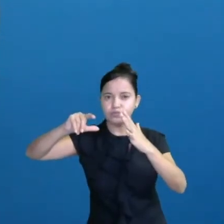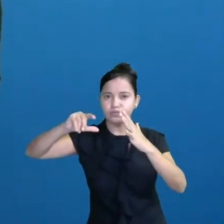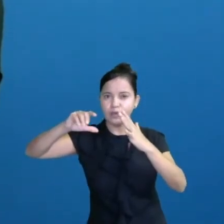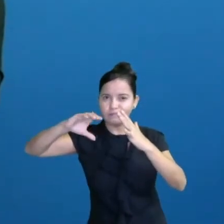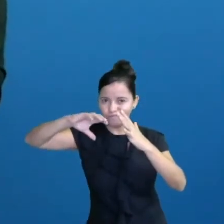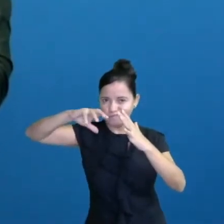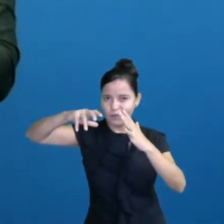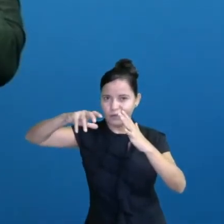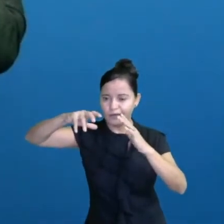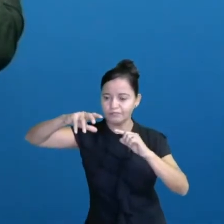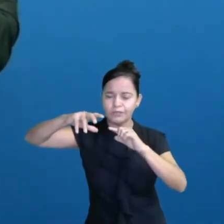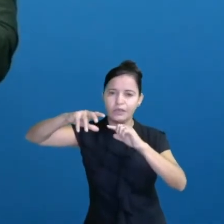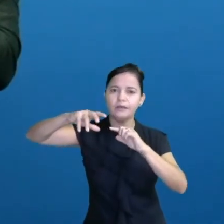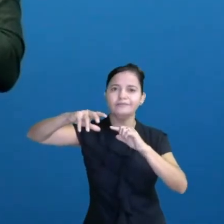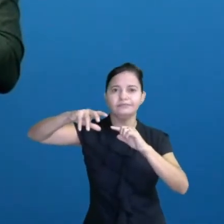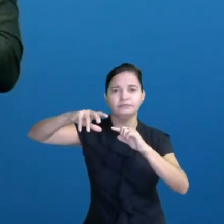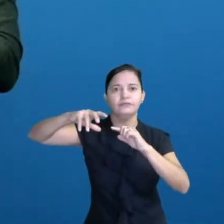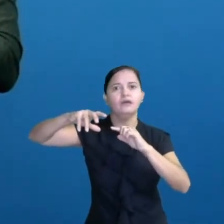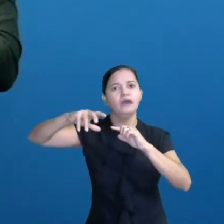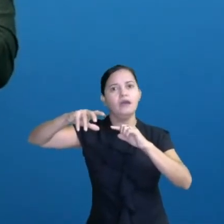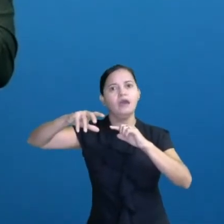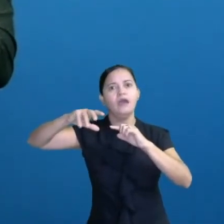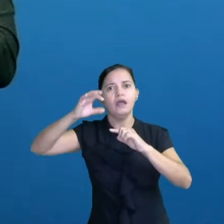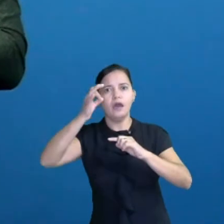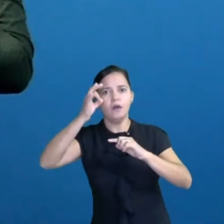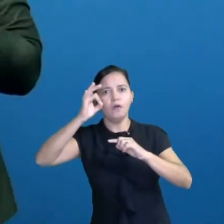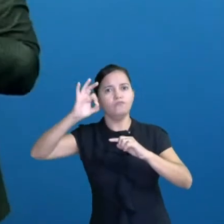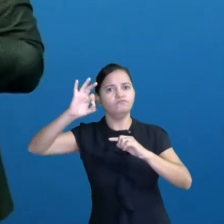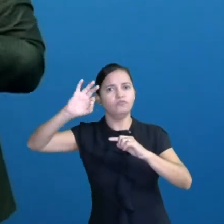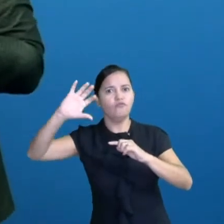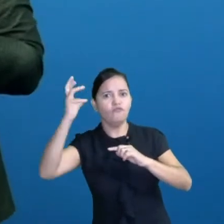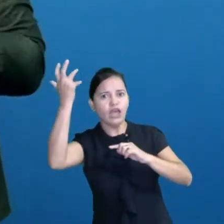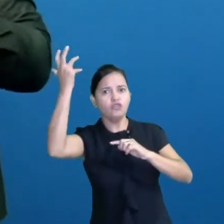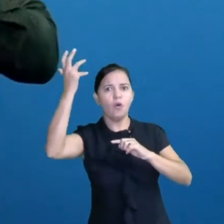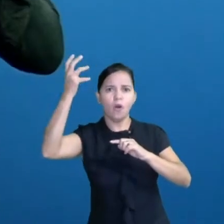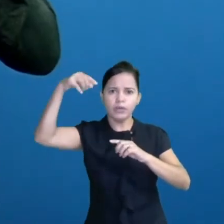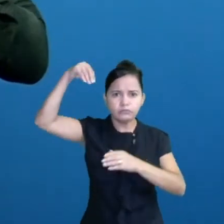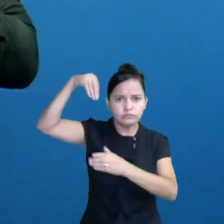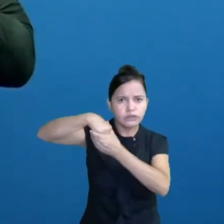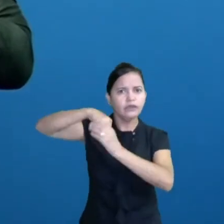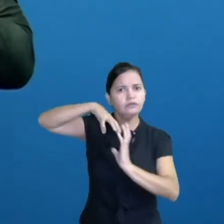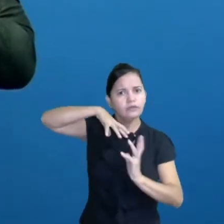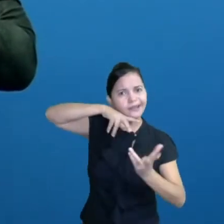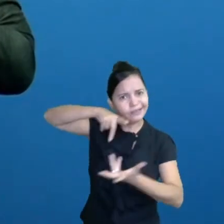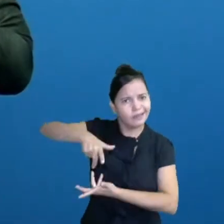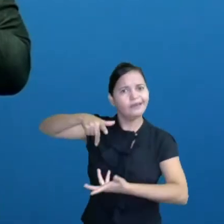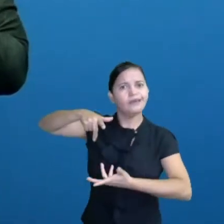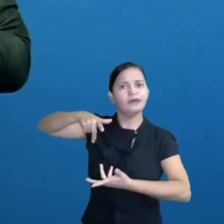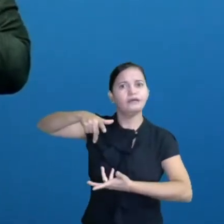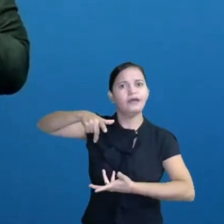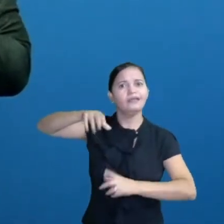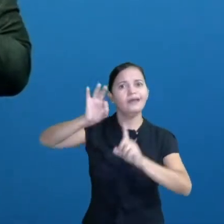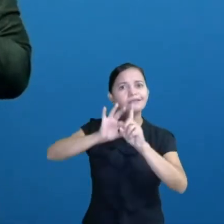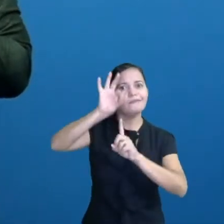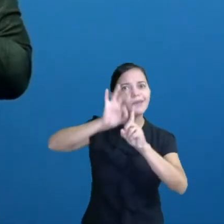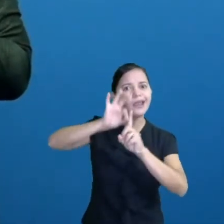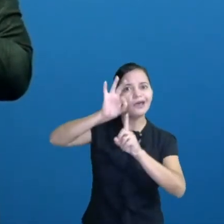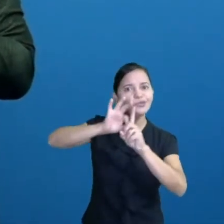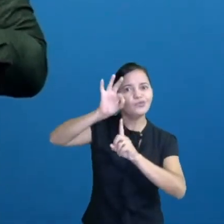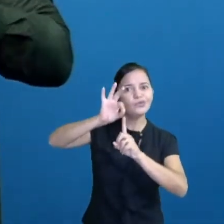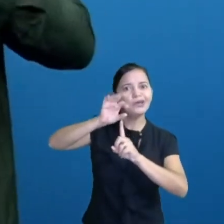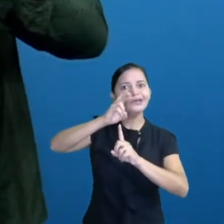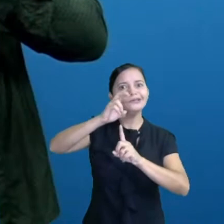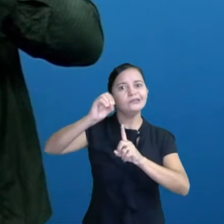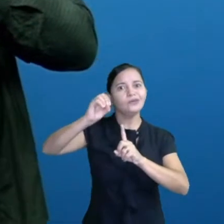efeito estufa, iria ter um comprometimento da vida da Terra como a gente conhece. A gente teria, em média, temperaturas abaixo de 50 graus